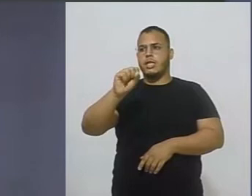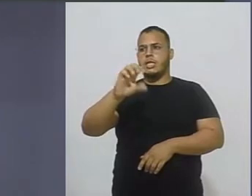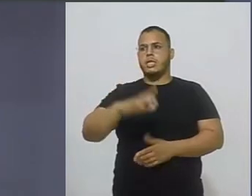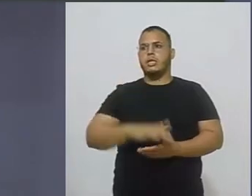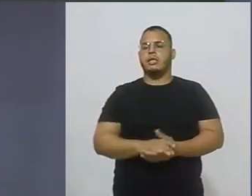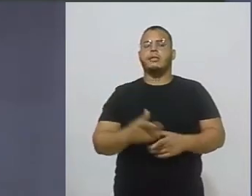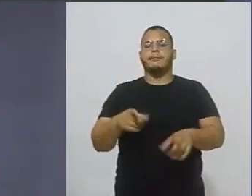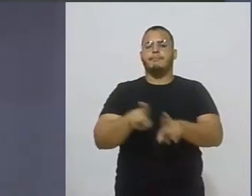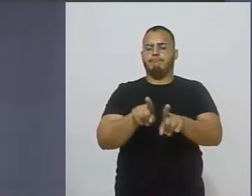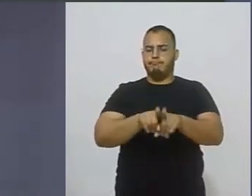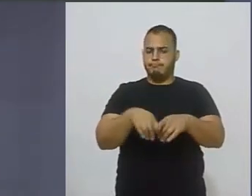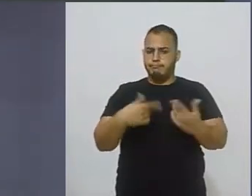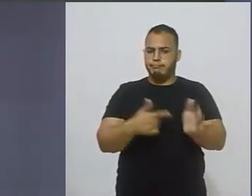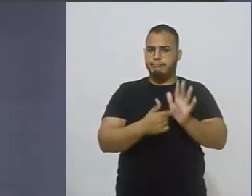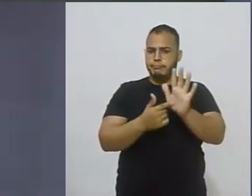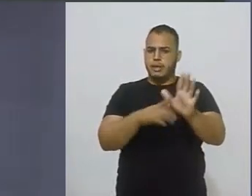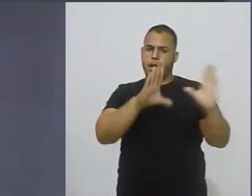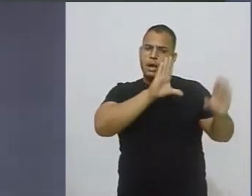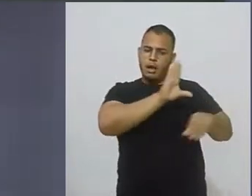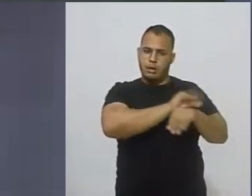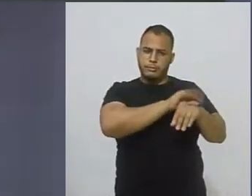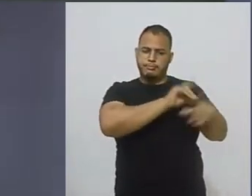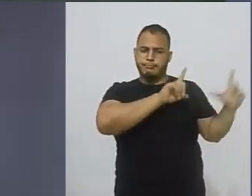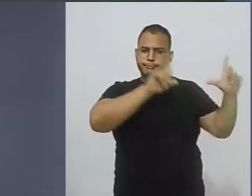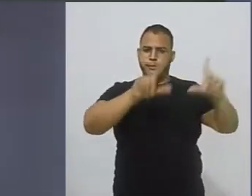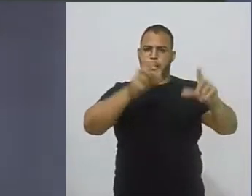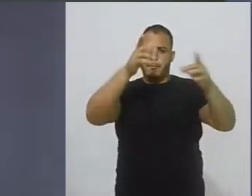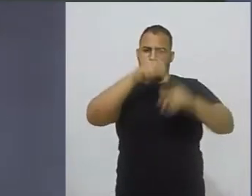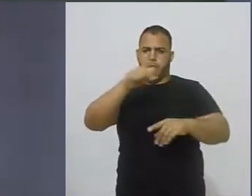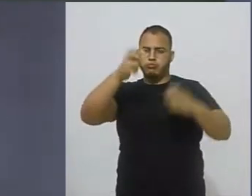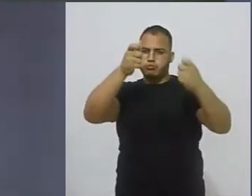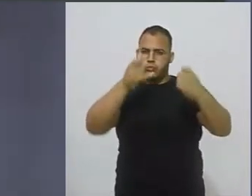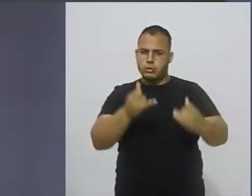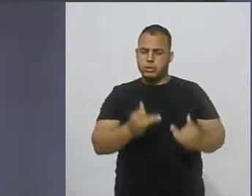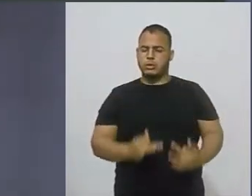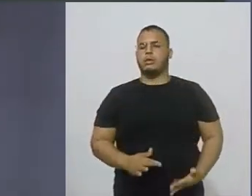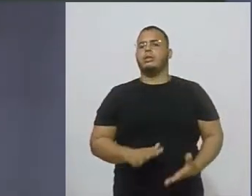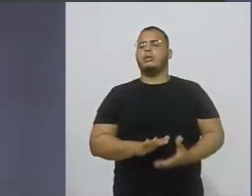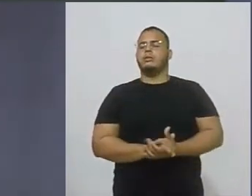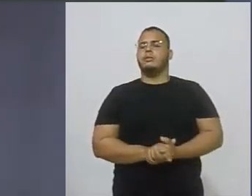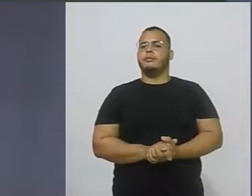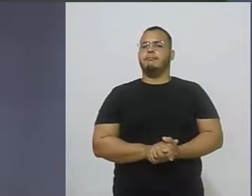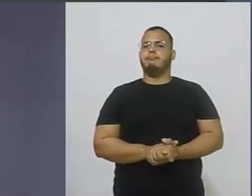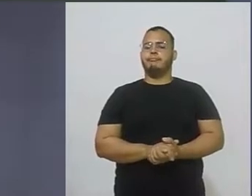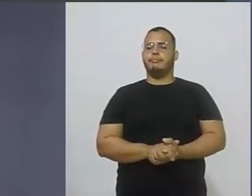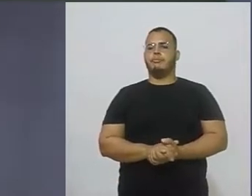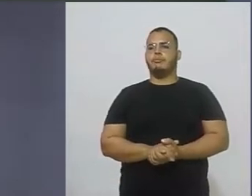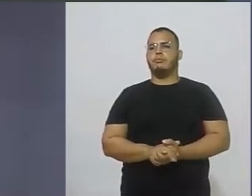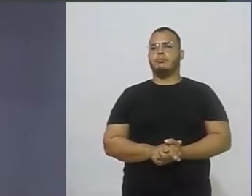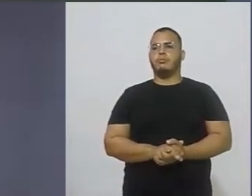essa daqui é o hipotálamo, certo? Eles estão juntinhos, por isso que um regula aí a